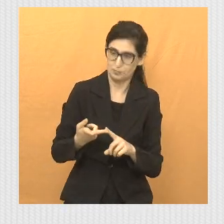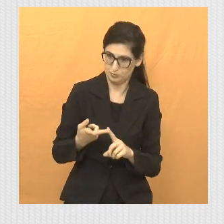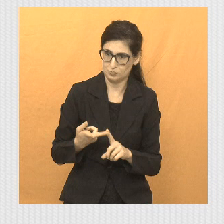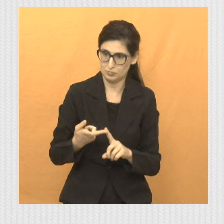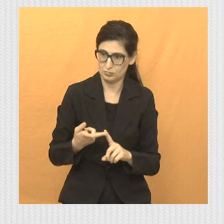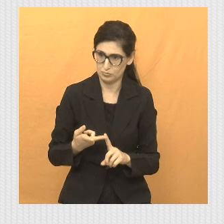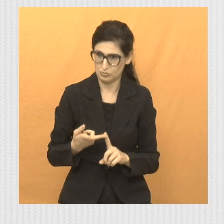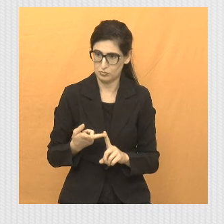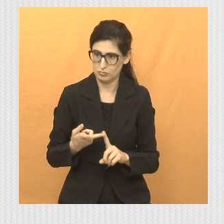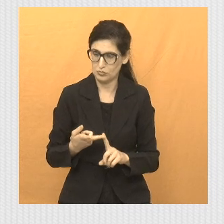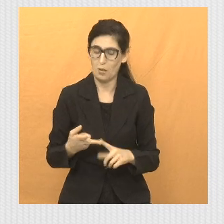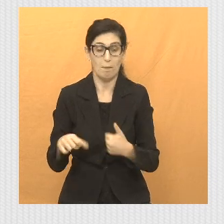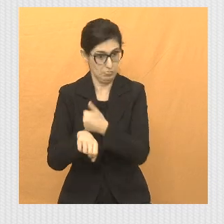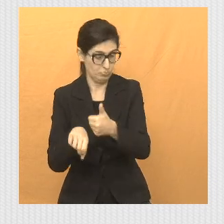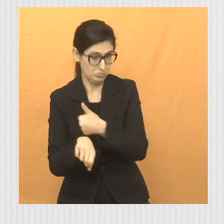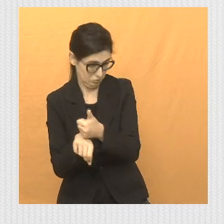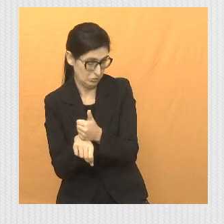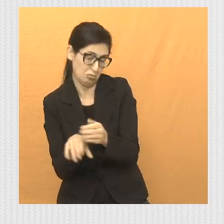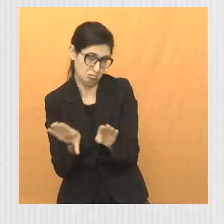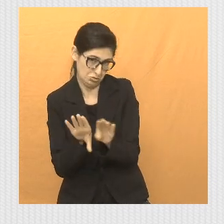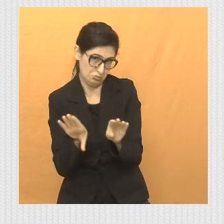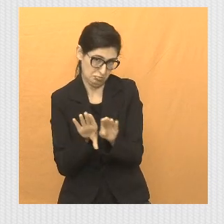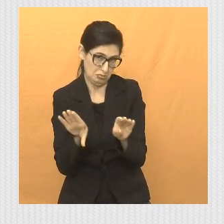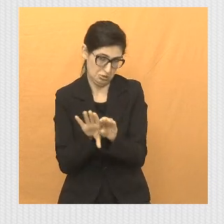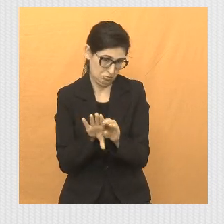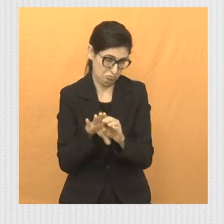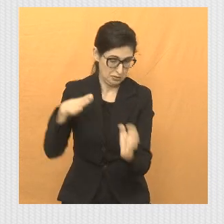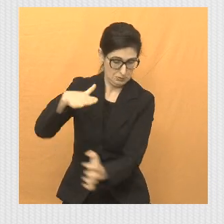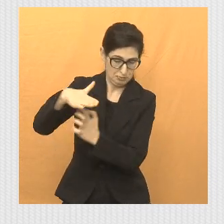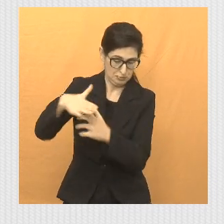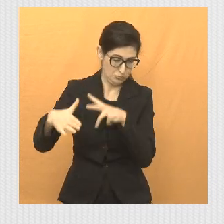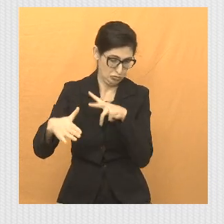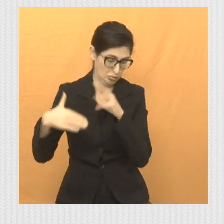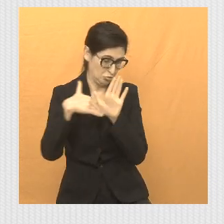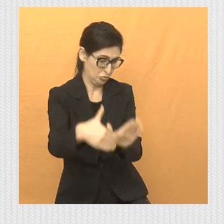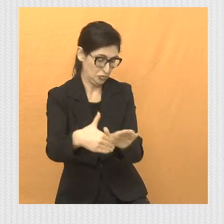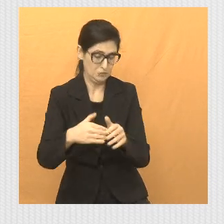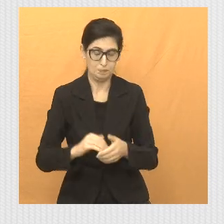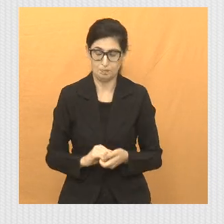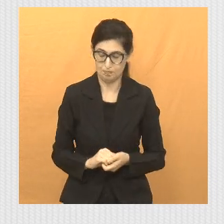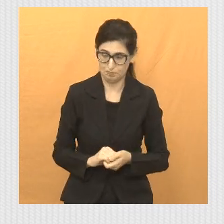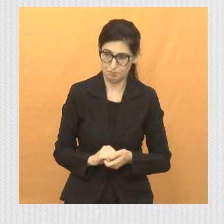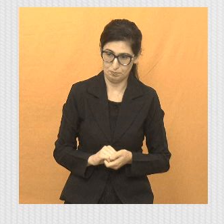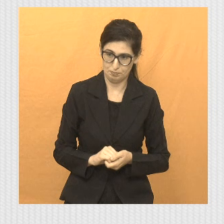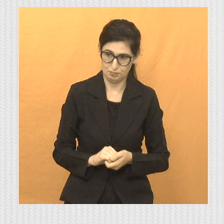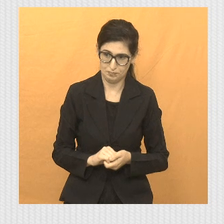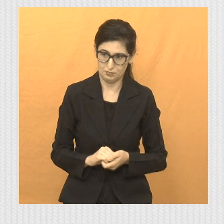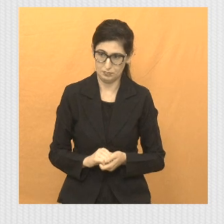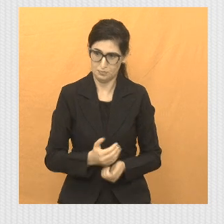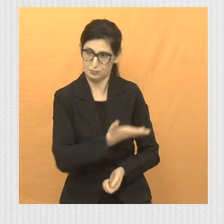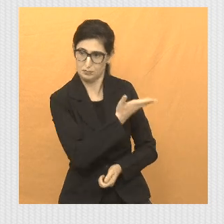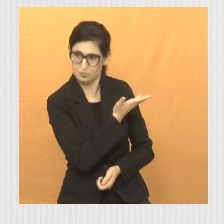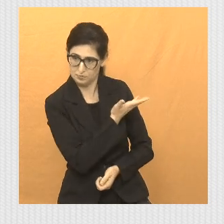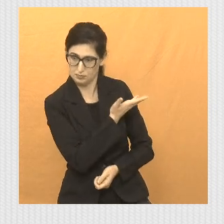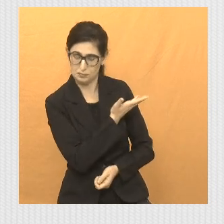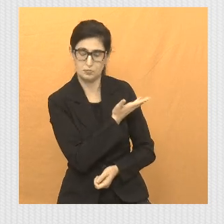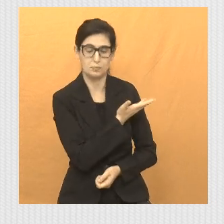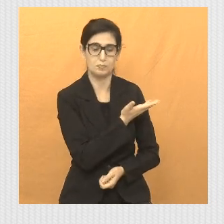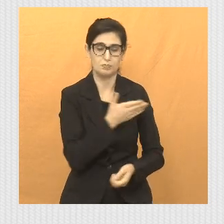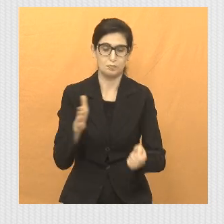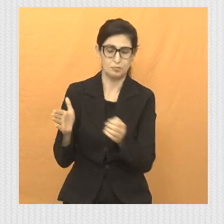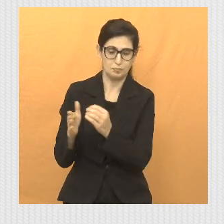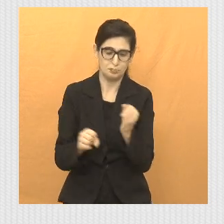rede conveniada, nós mantivemos números bem próximos, fechamos o primeiro